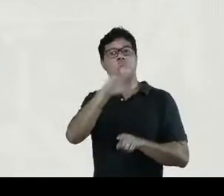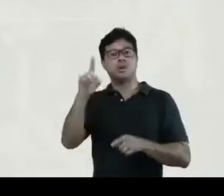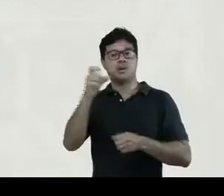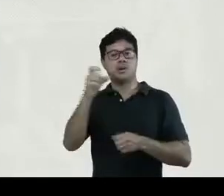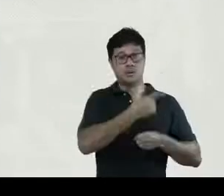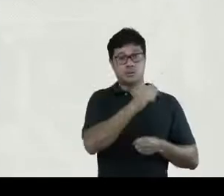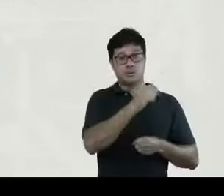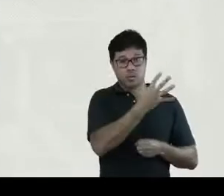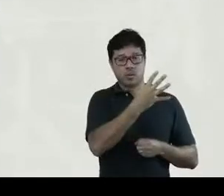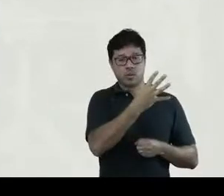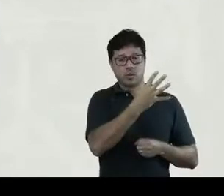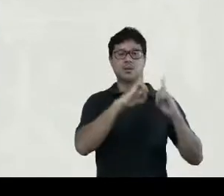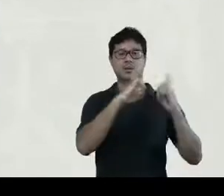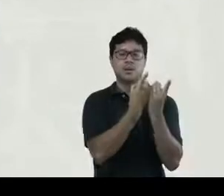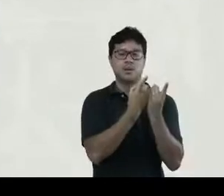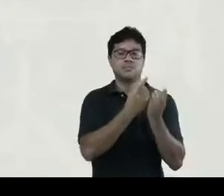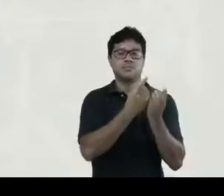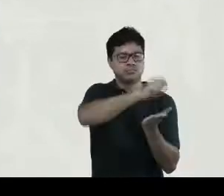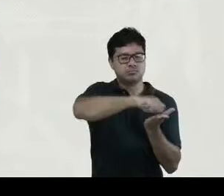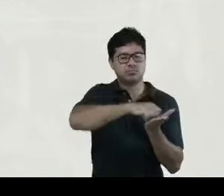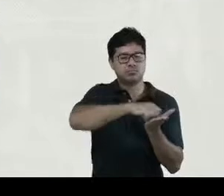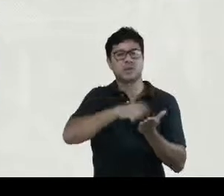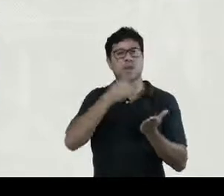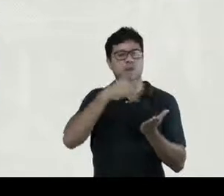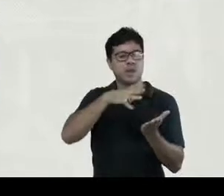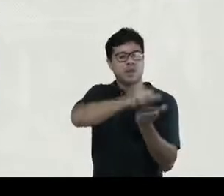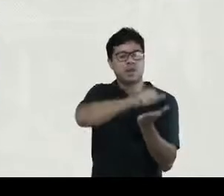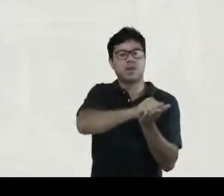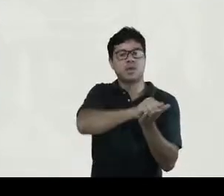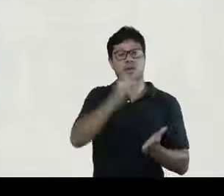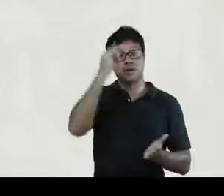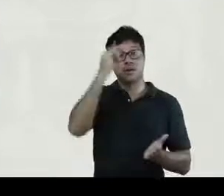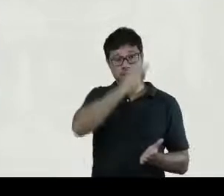o Departamento de Manuscritos e Impressos Antigos.